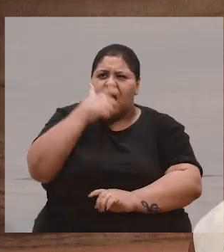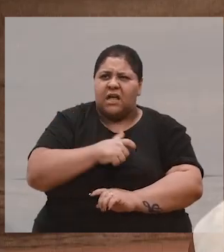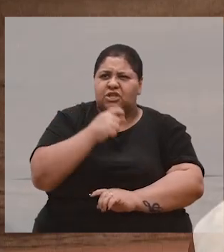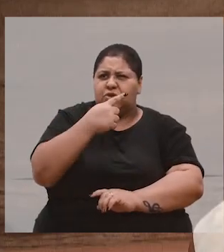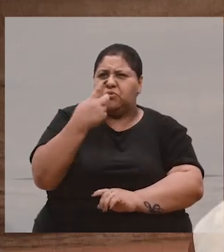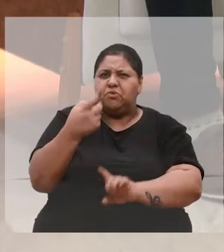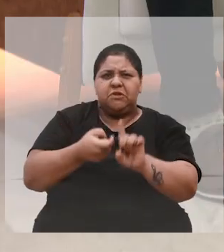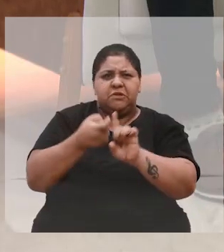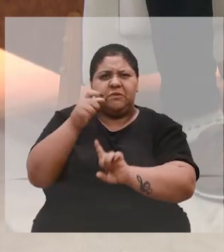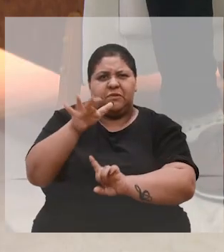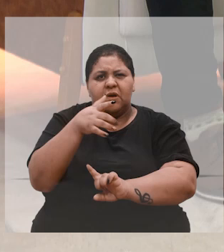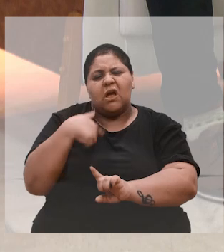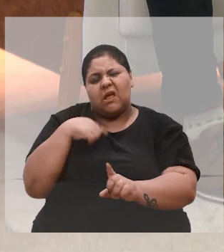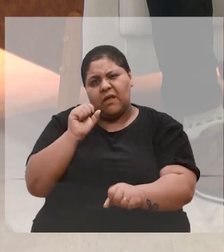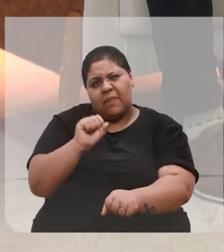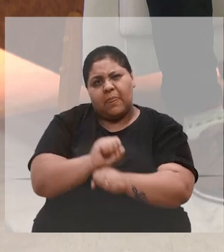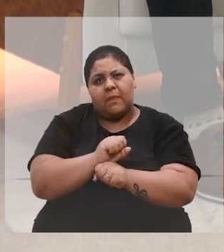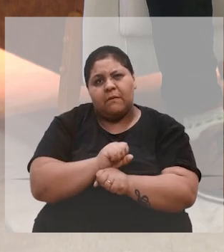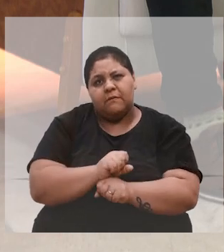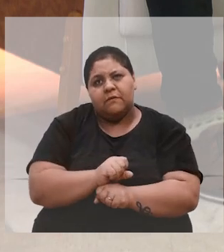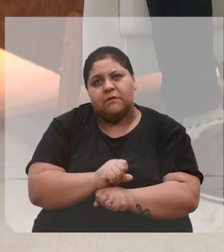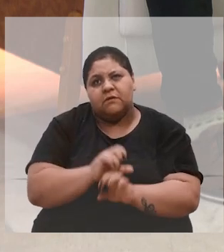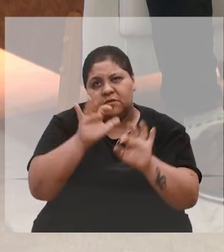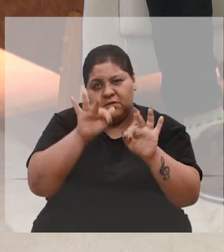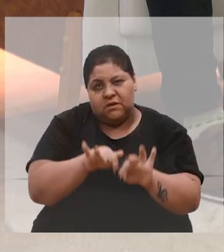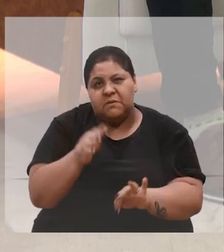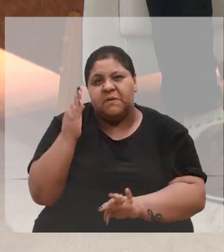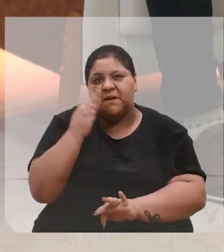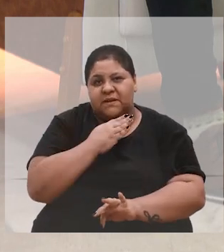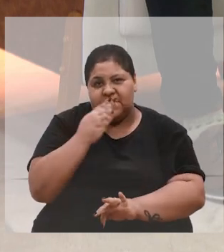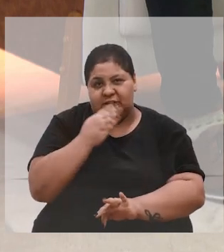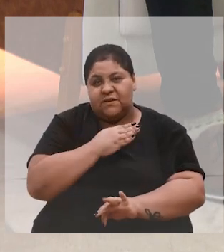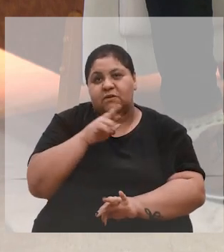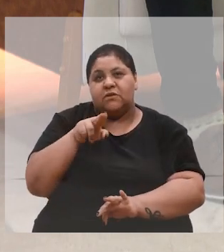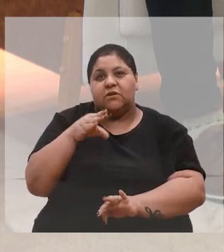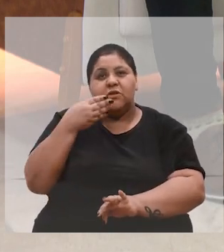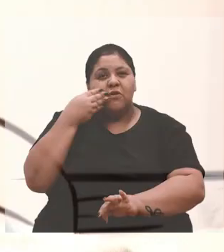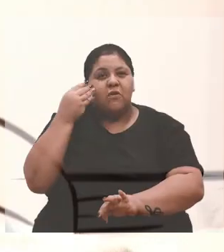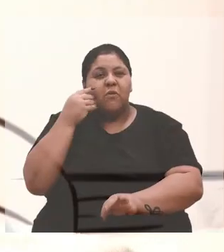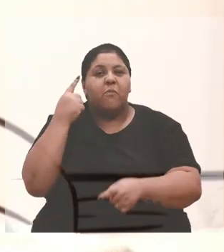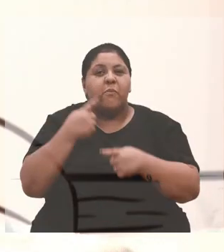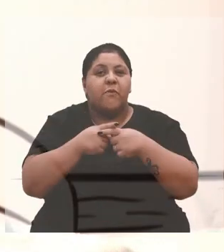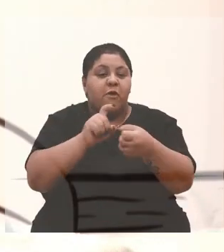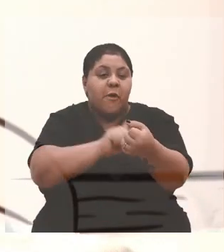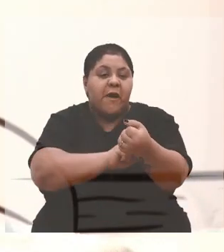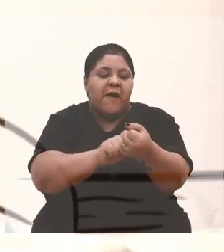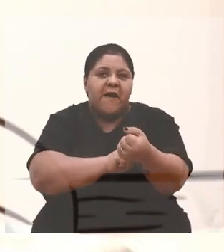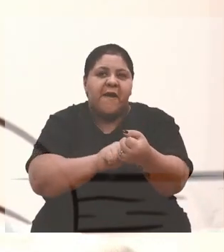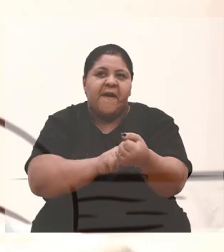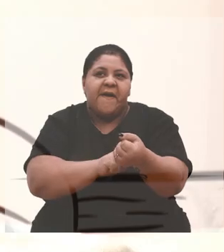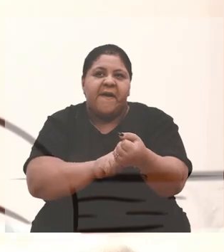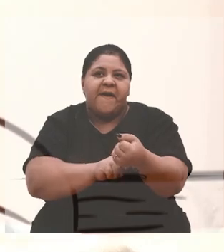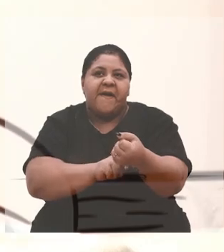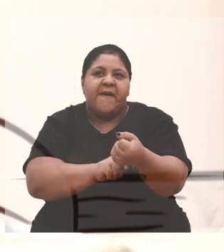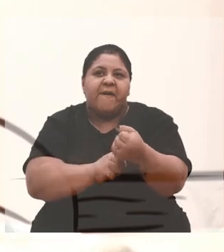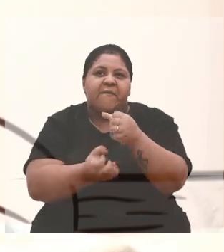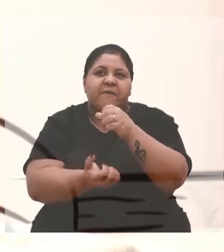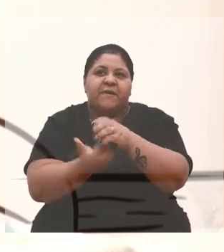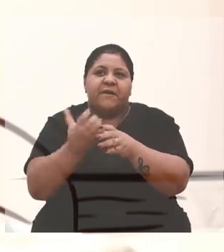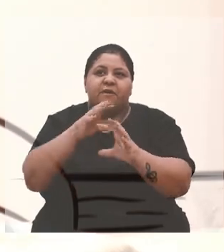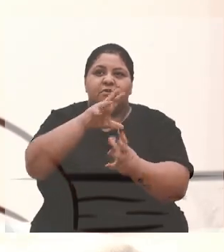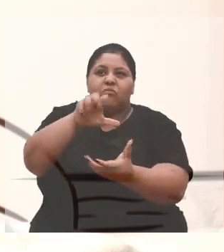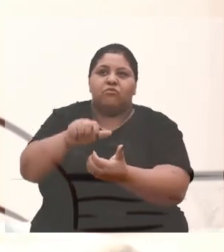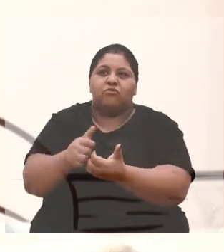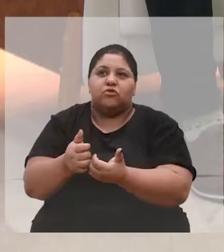2 meses, né, filho? Bem, eu espero que eu termine rápido Os Irmãos Gatos, porque eu estou muito ansioso para fazer o mundo